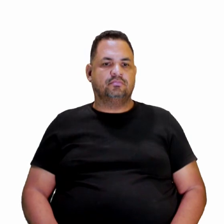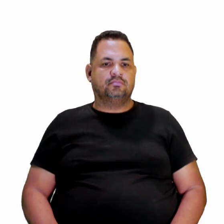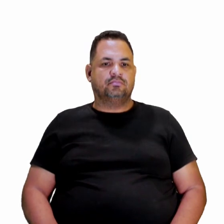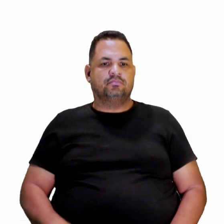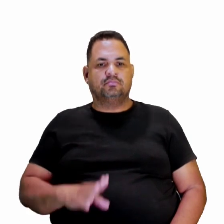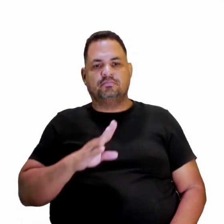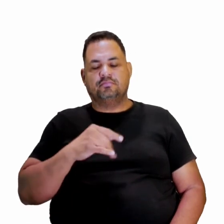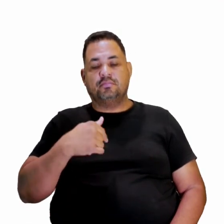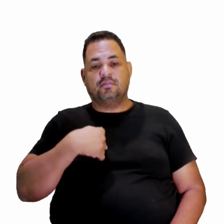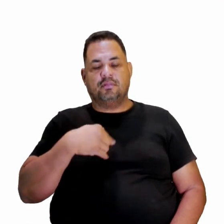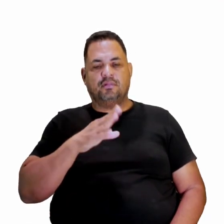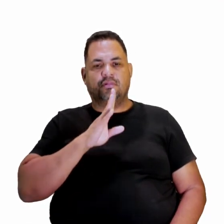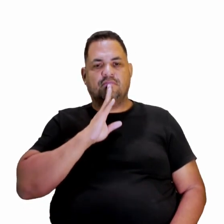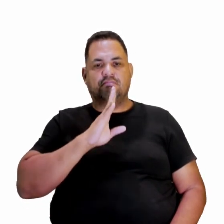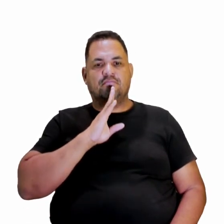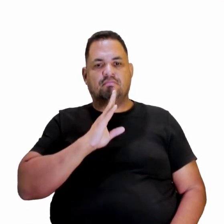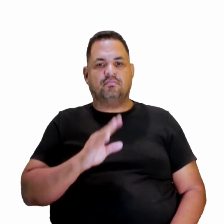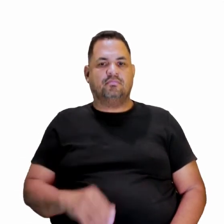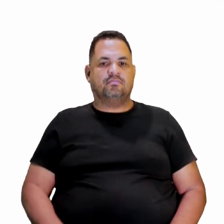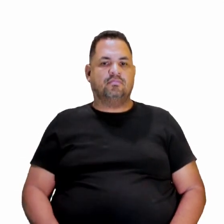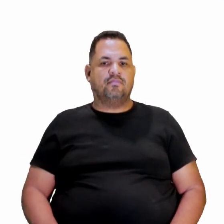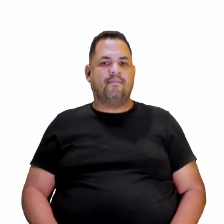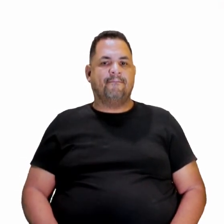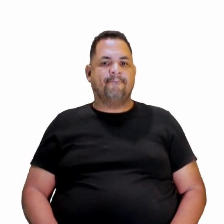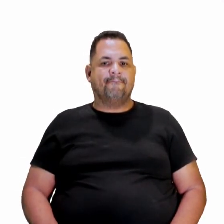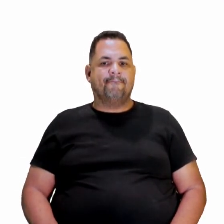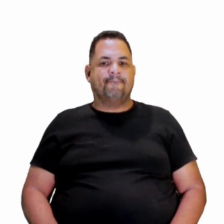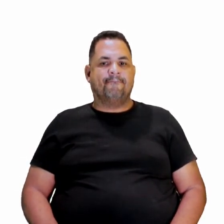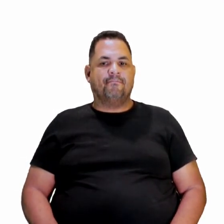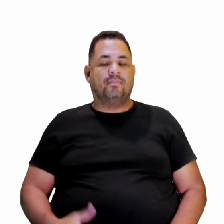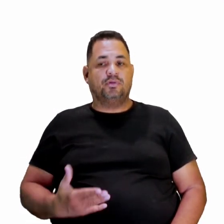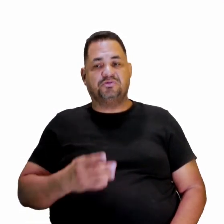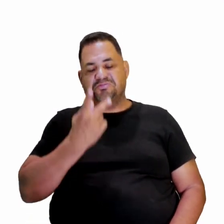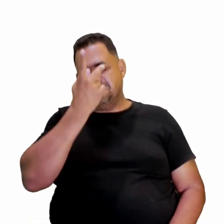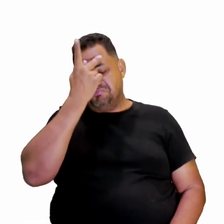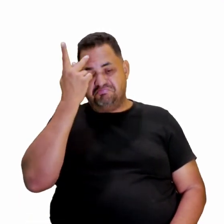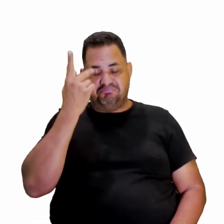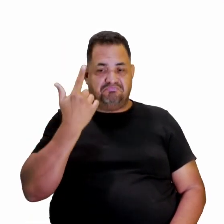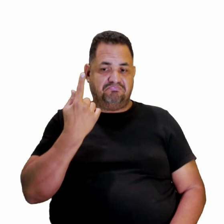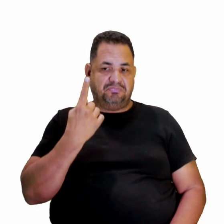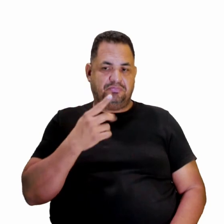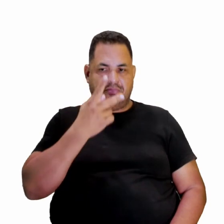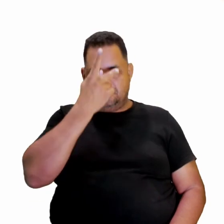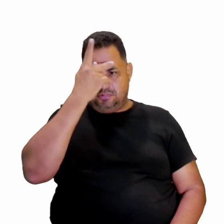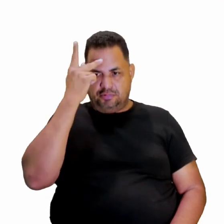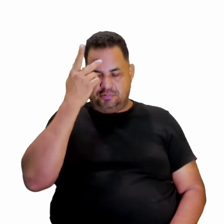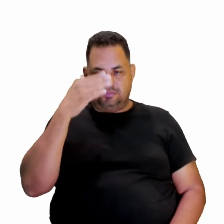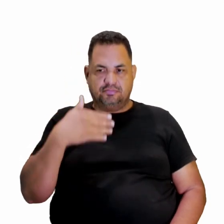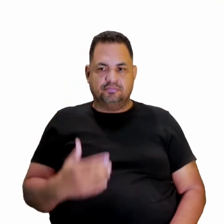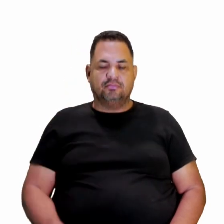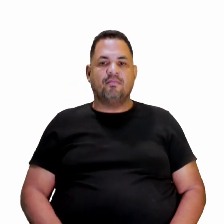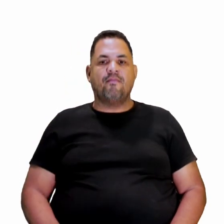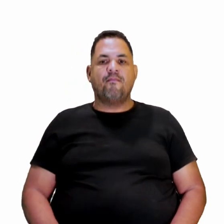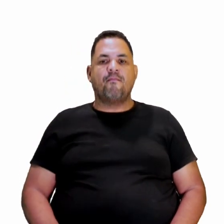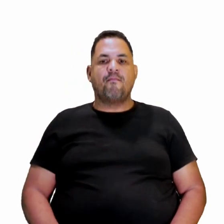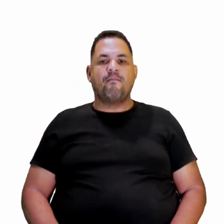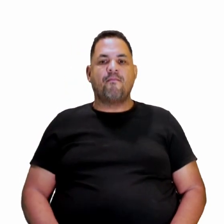Eu conheci. I met someone. Eu conheci alguém. Por isso que eu falei met. Eu conheci